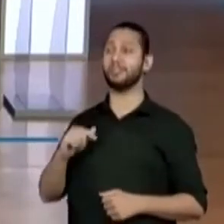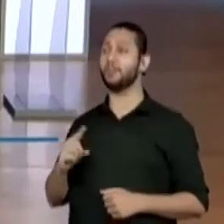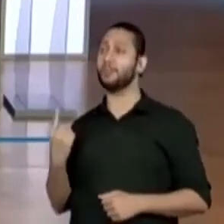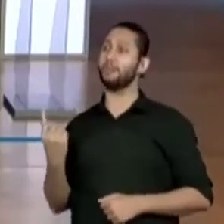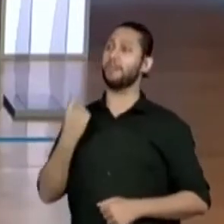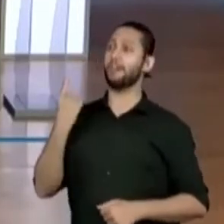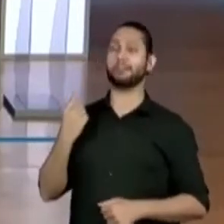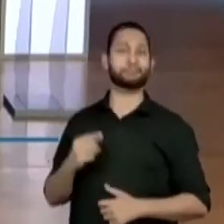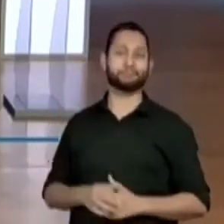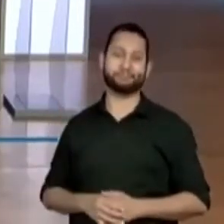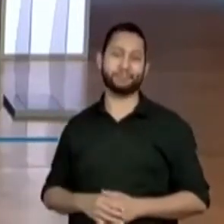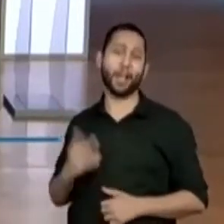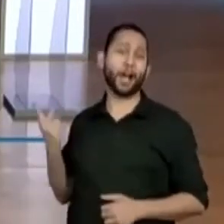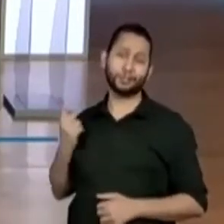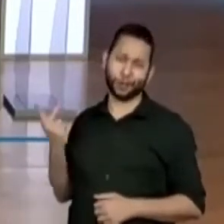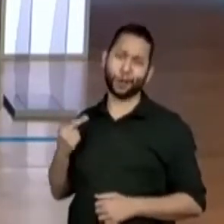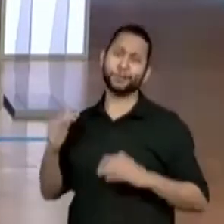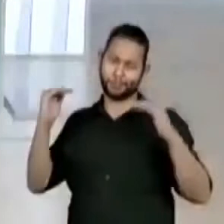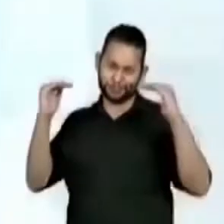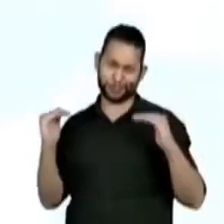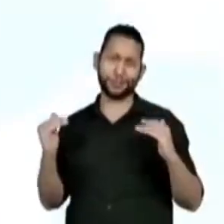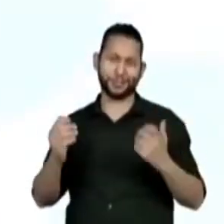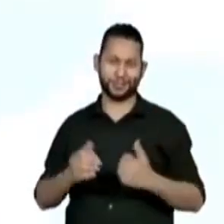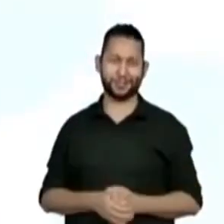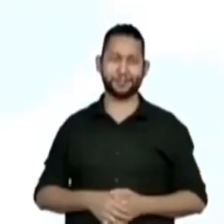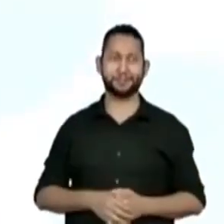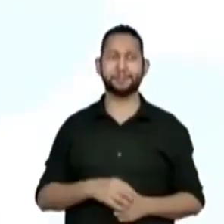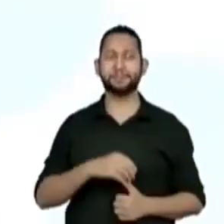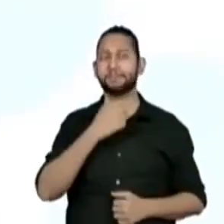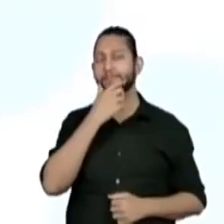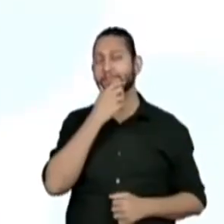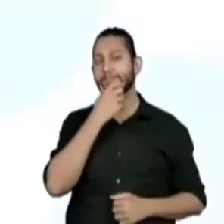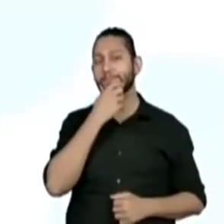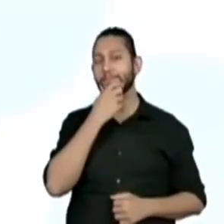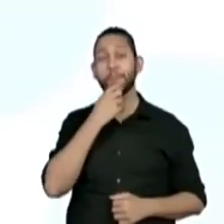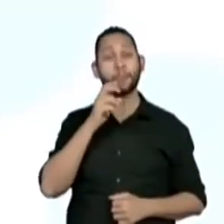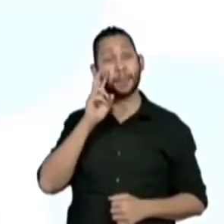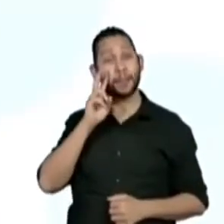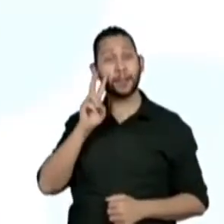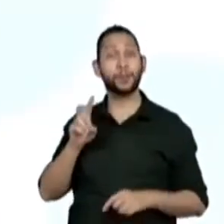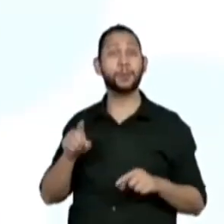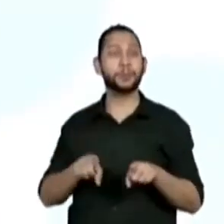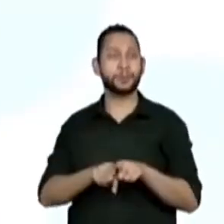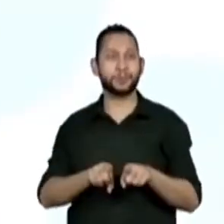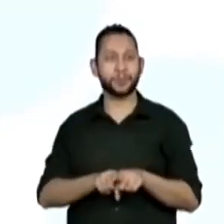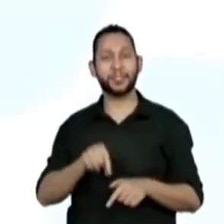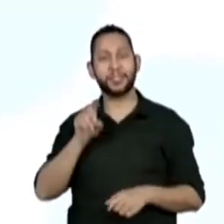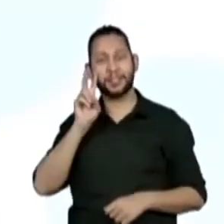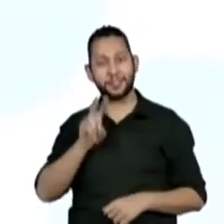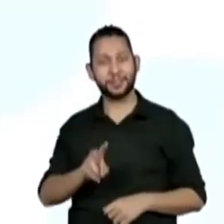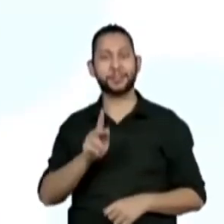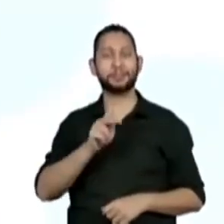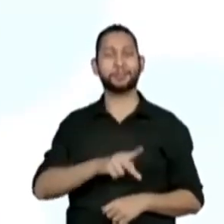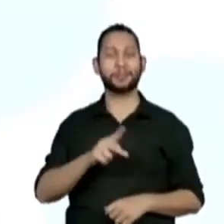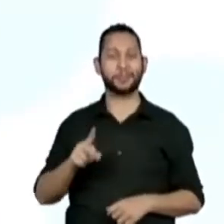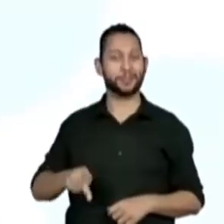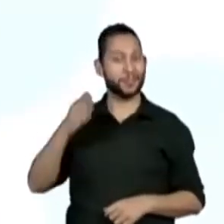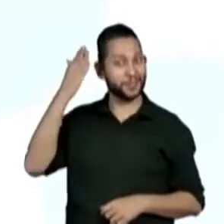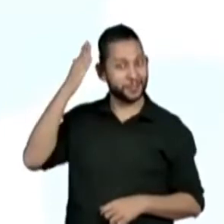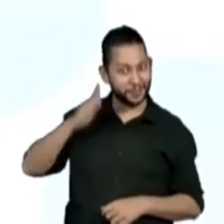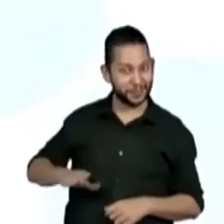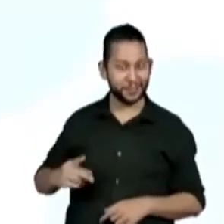bem baixinha, tá? Mas vamos lá. E a gente... Tá bom, então a gente viu que a professora Fran